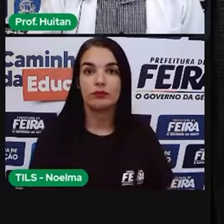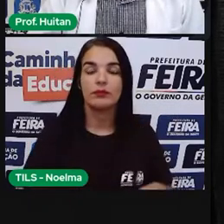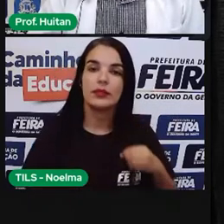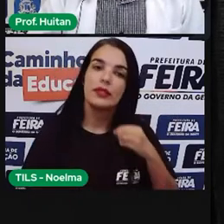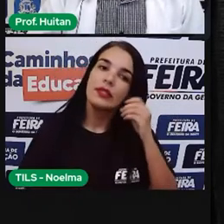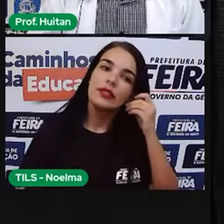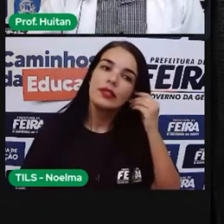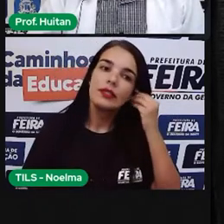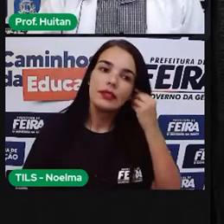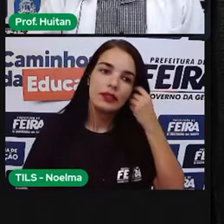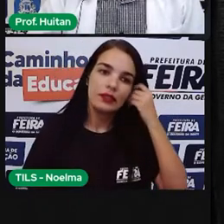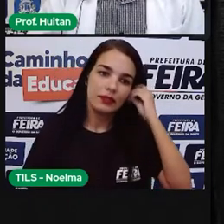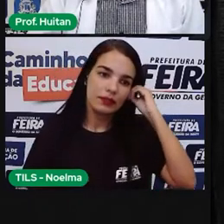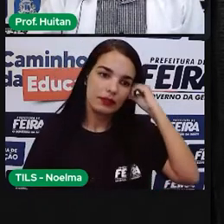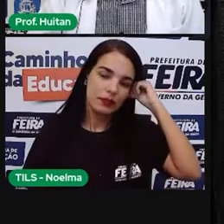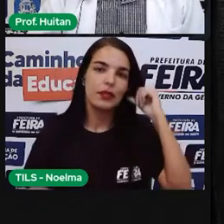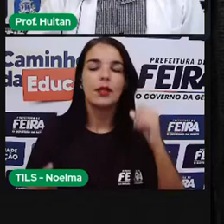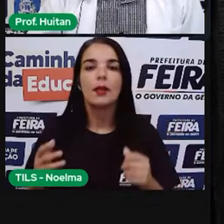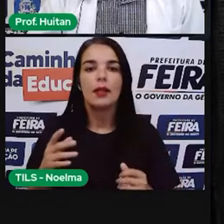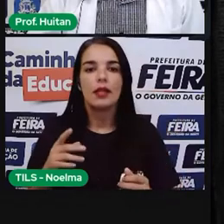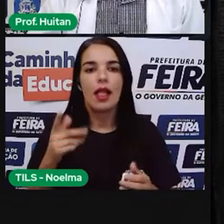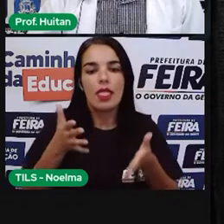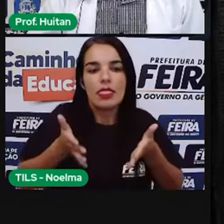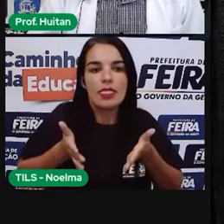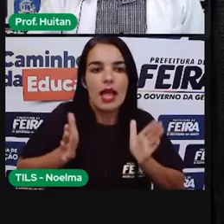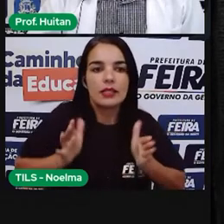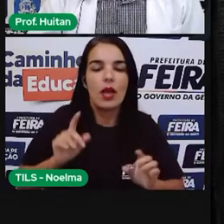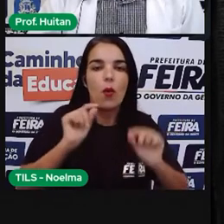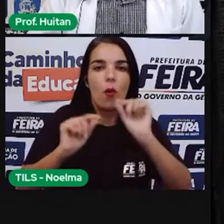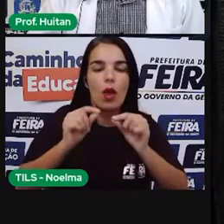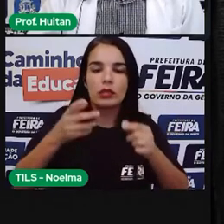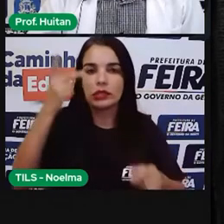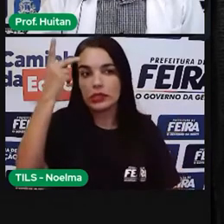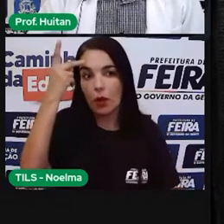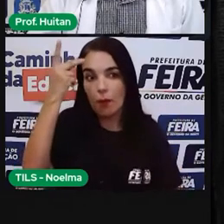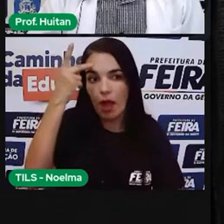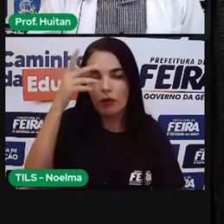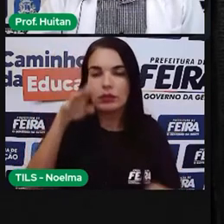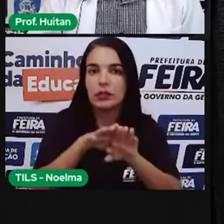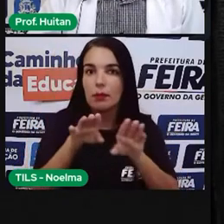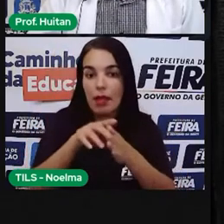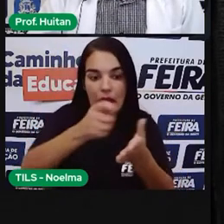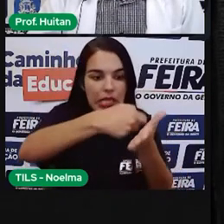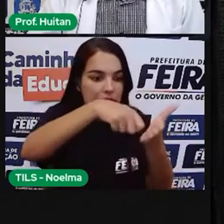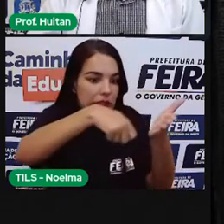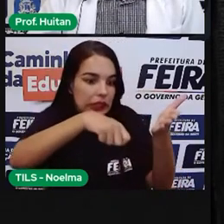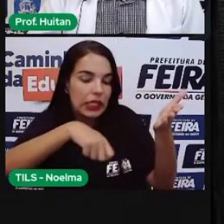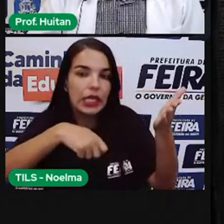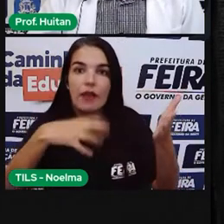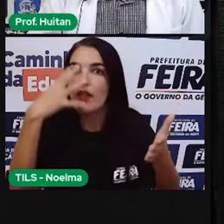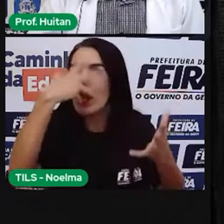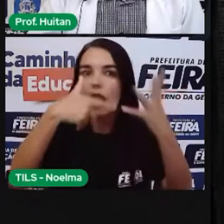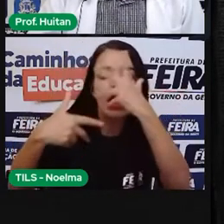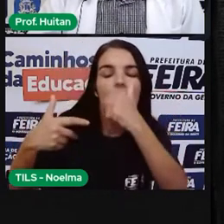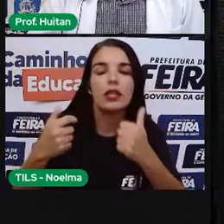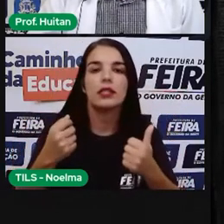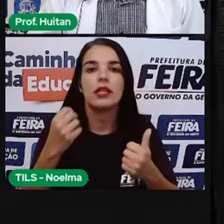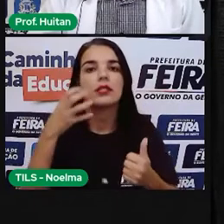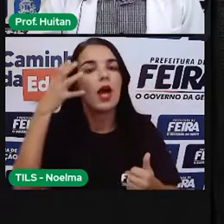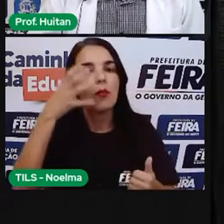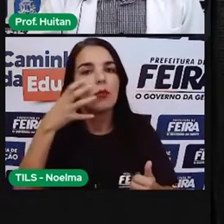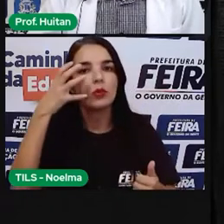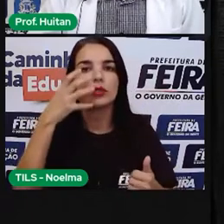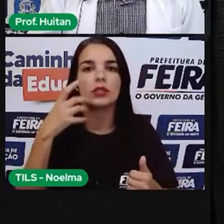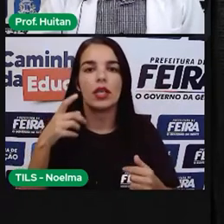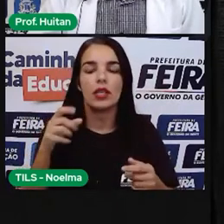popular. Ele nasceu em São Paulo e ele é um grande compositor também. Fez companhia, fez parceria em